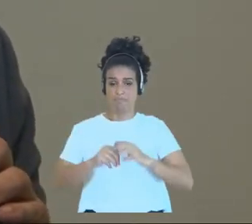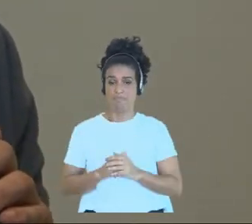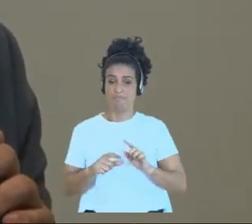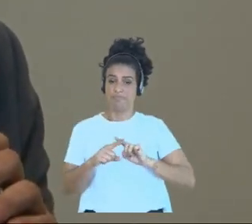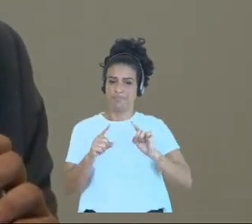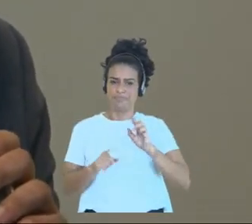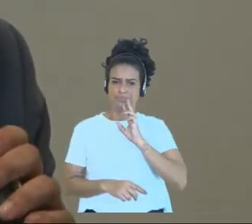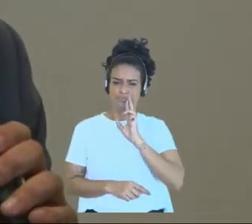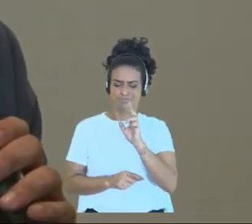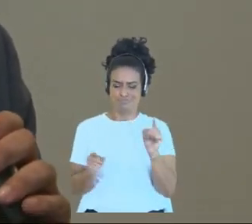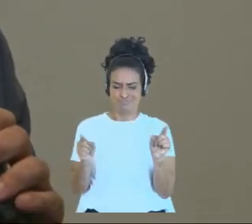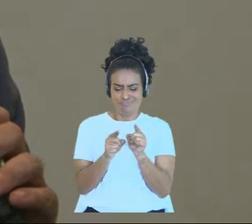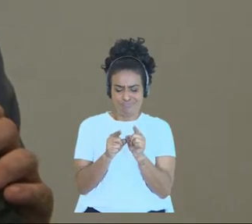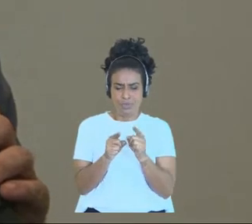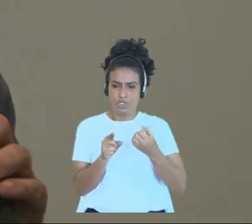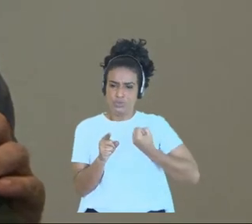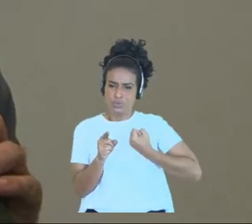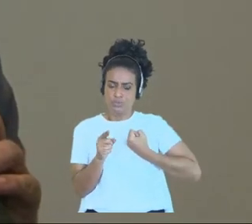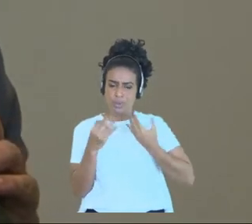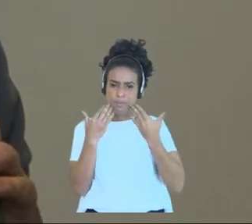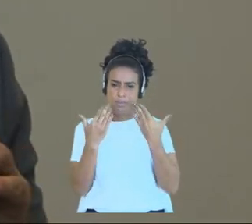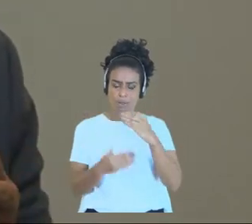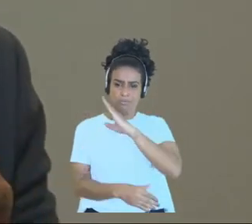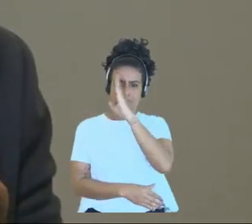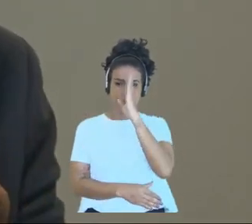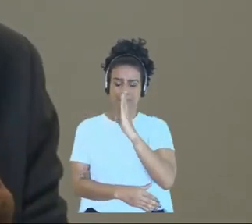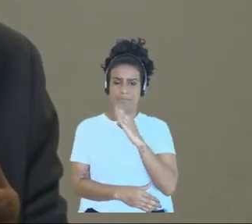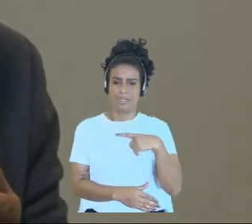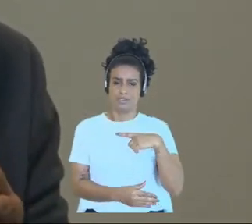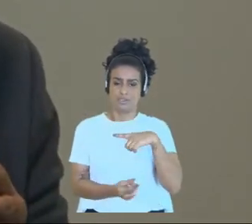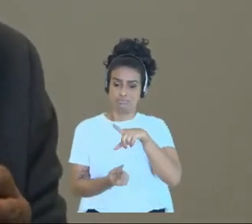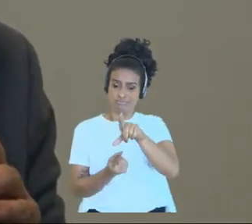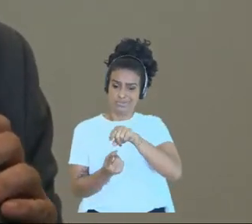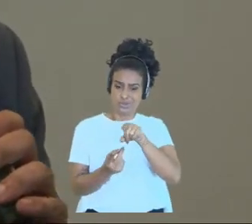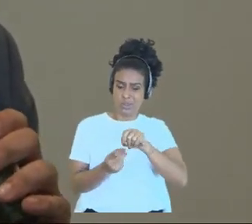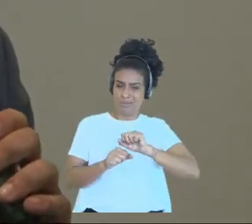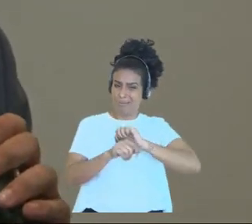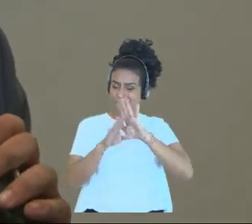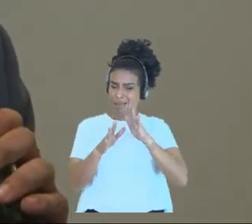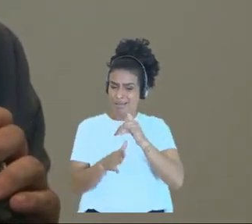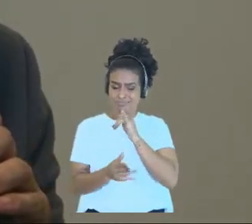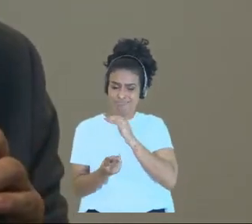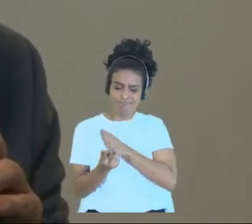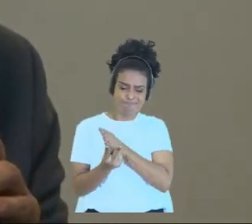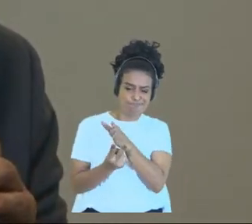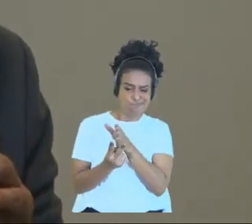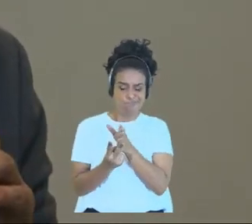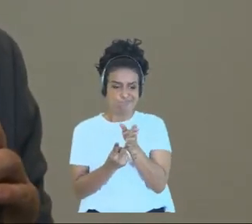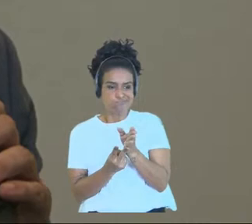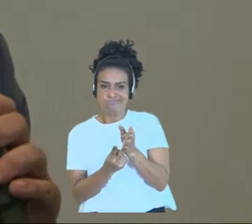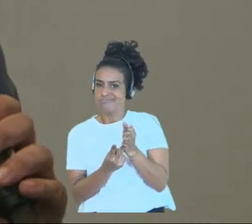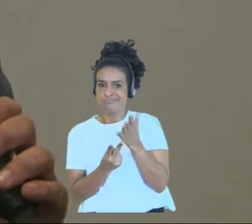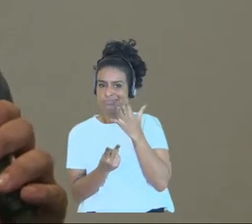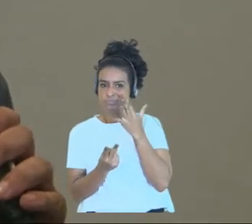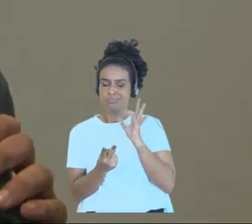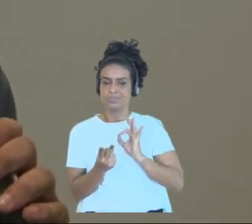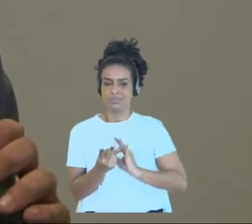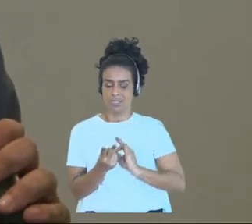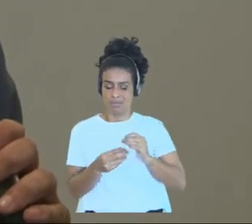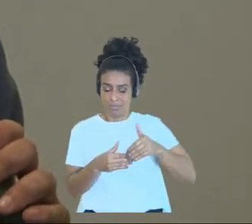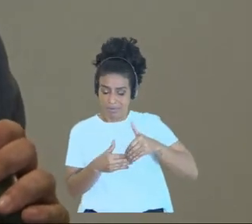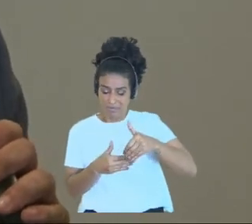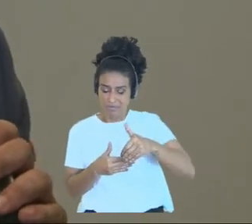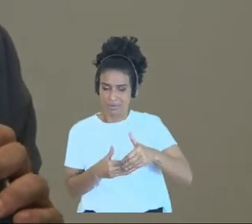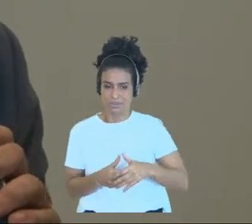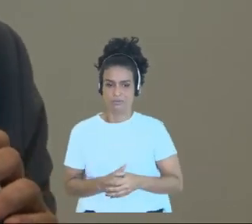resultado tão apertado das eleições revela que o Brasil ainda não se decidiu de maneira muito clara para qual caminho ele vai seguir daqui para